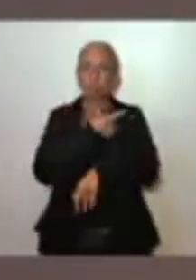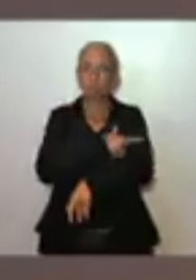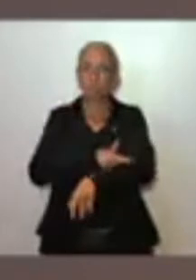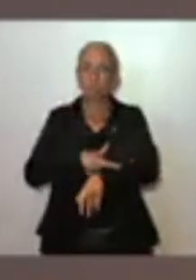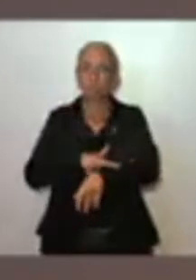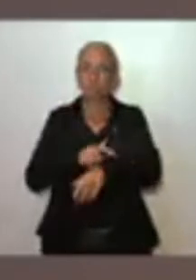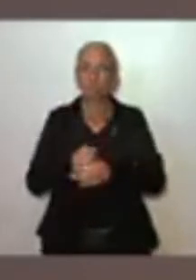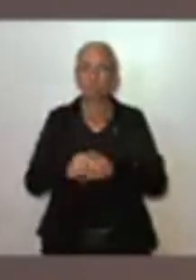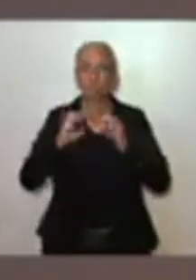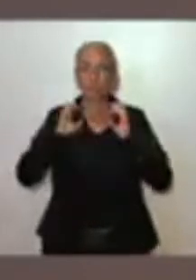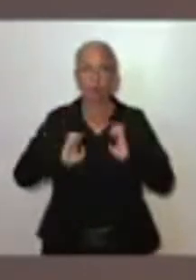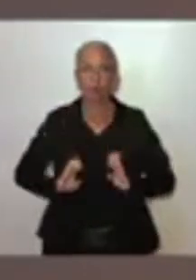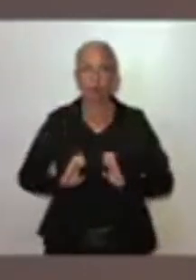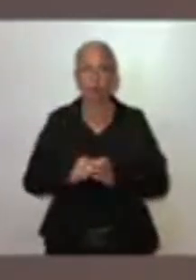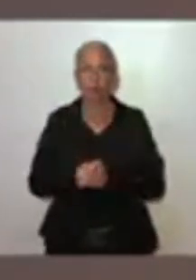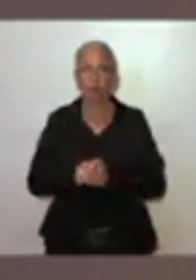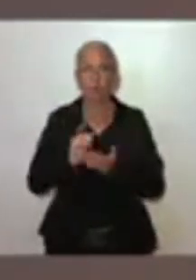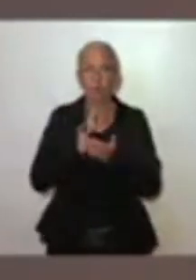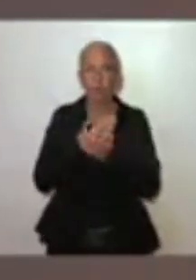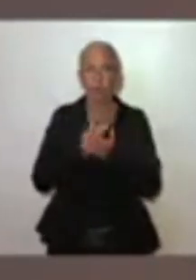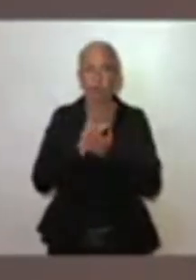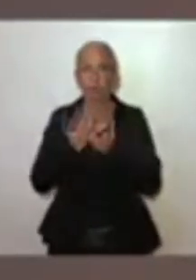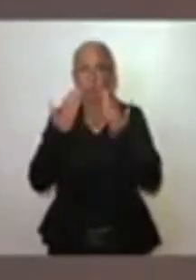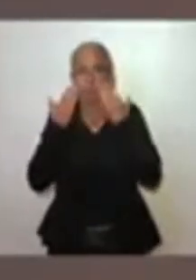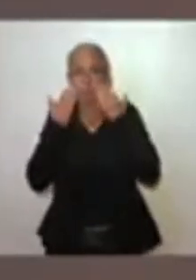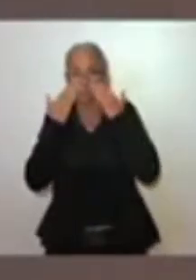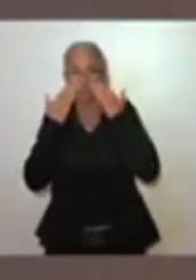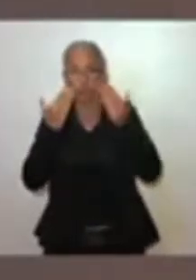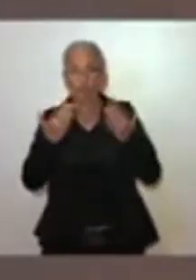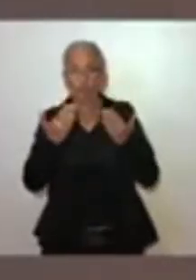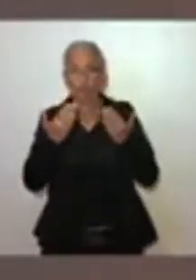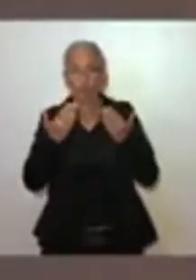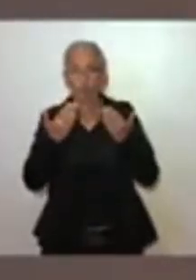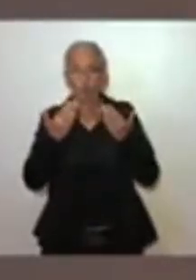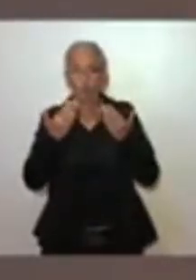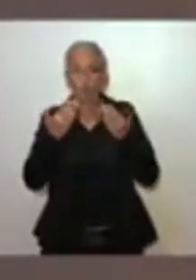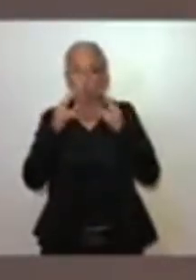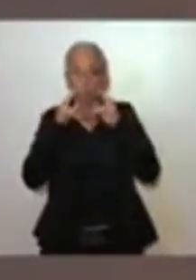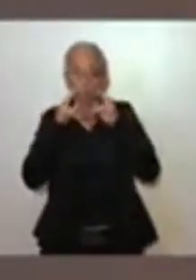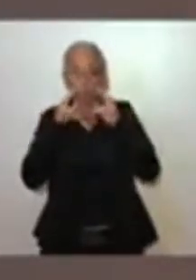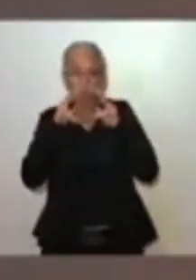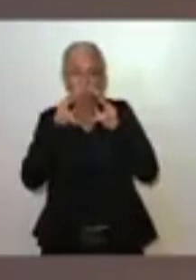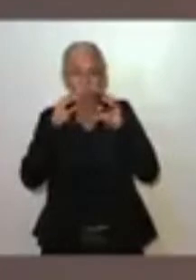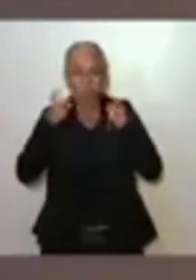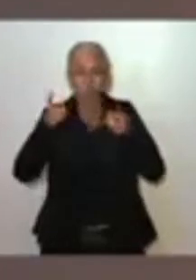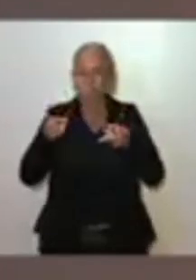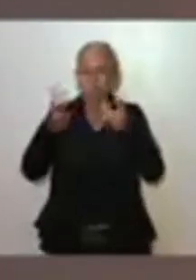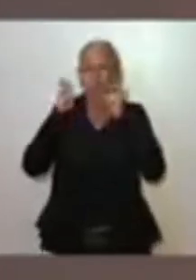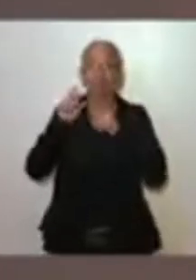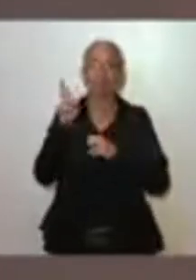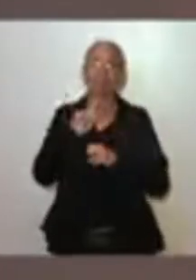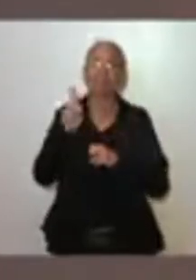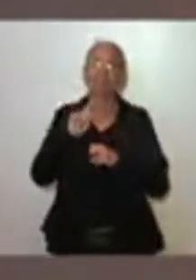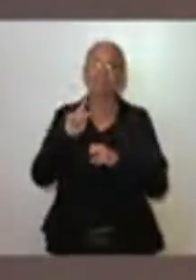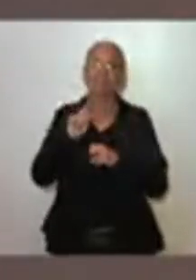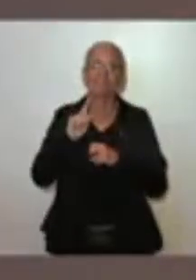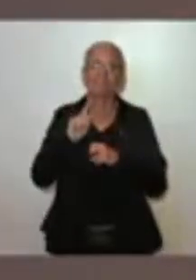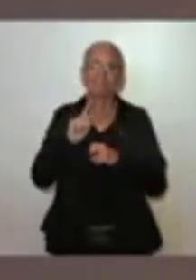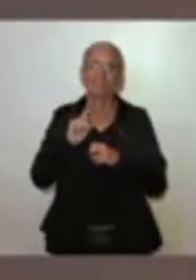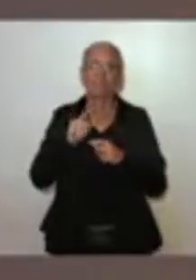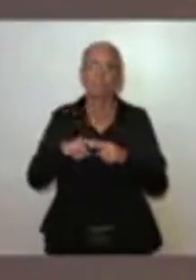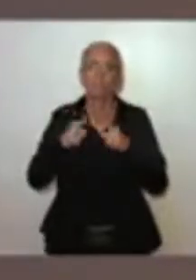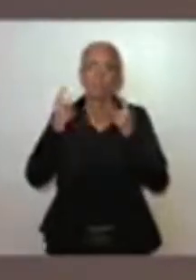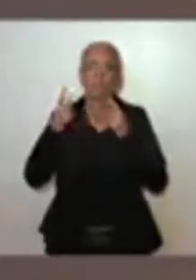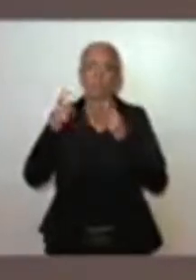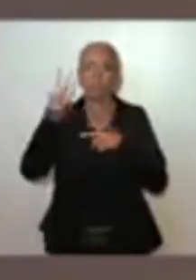e às vezes a gente olhando da superfície nos maus momentos não consegue perceber isso mas